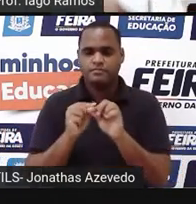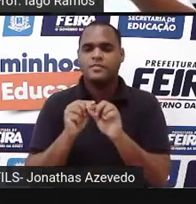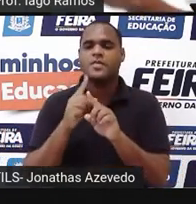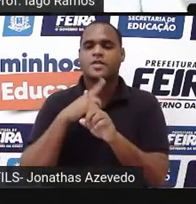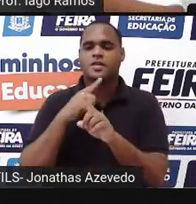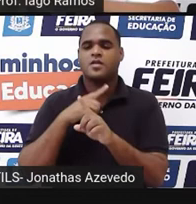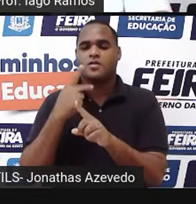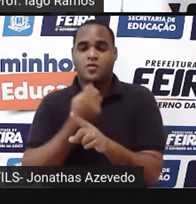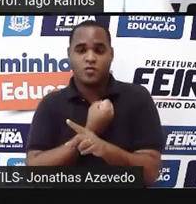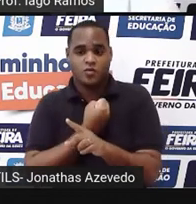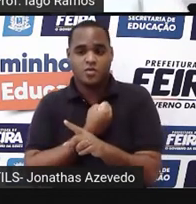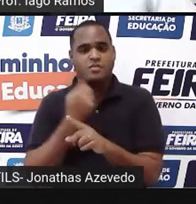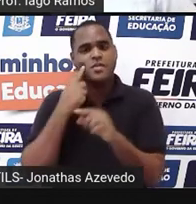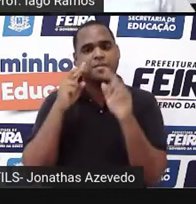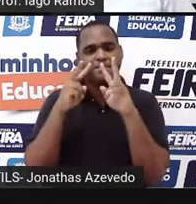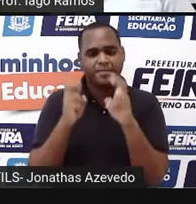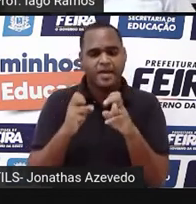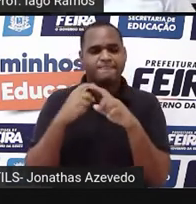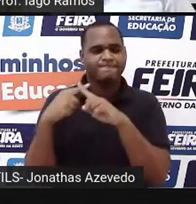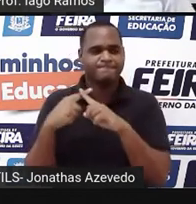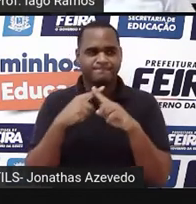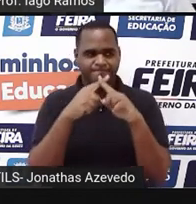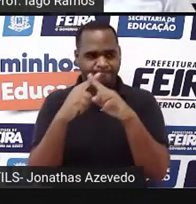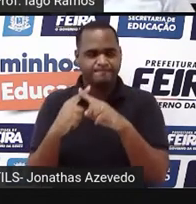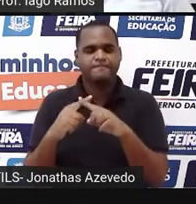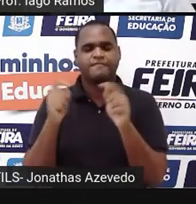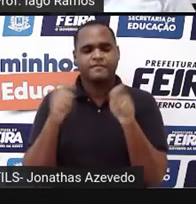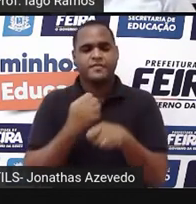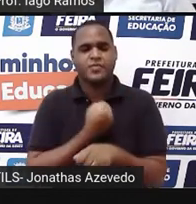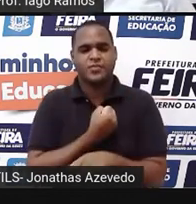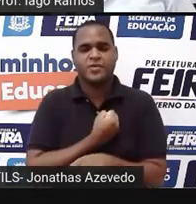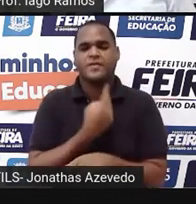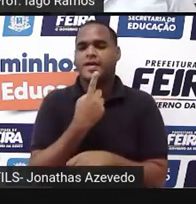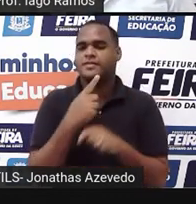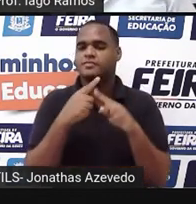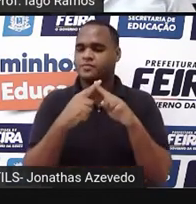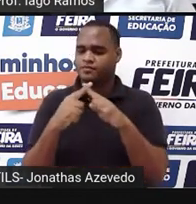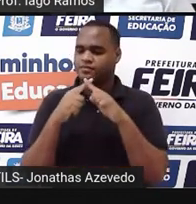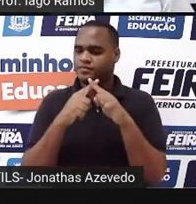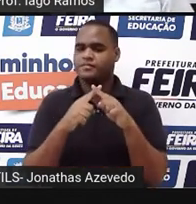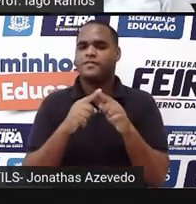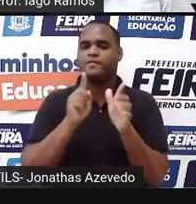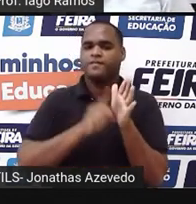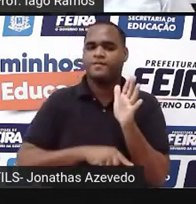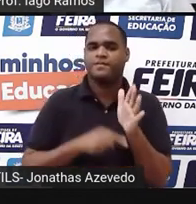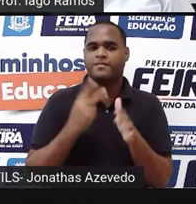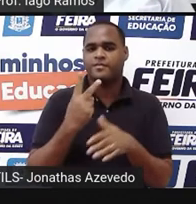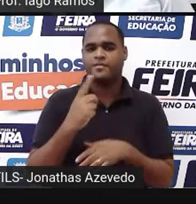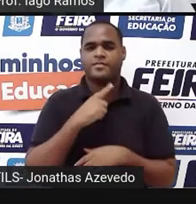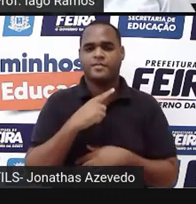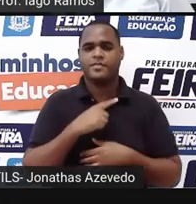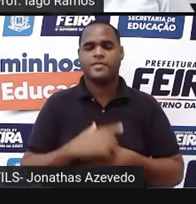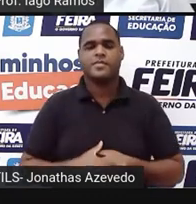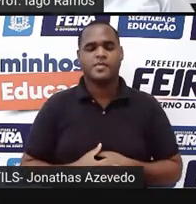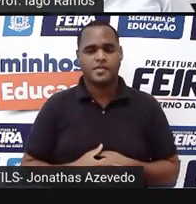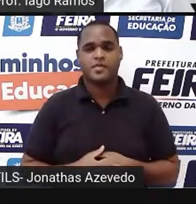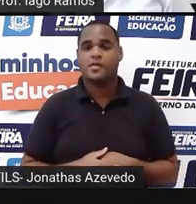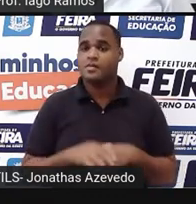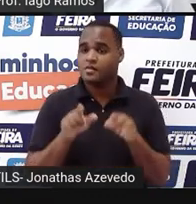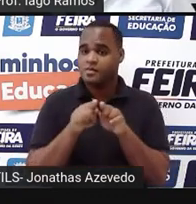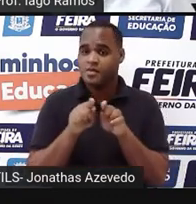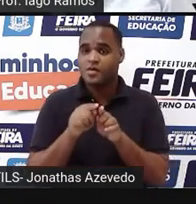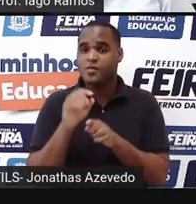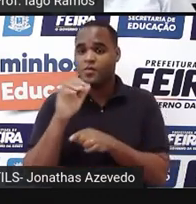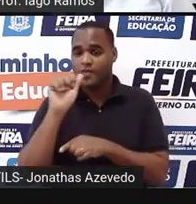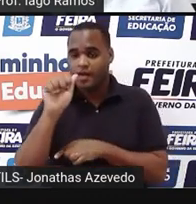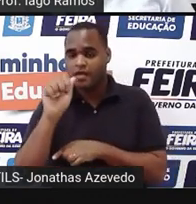é o número que multiplica o termo quadrático, no caso, o número que multiplica x ao quadrado, que é menos 2, tá bom? Então, o A é menos